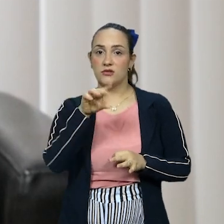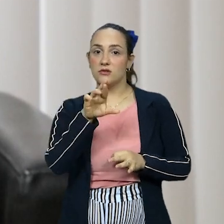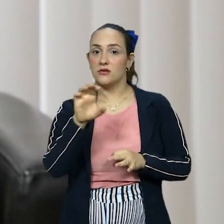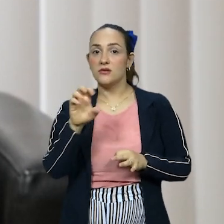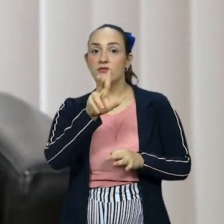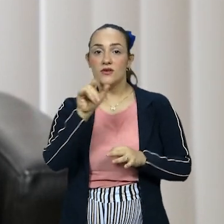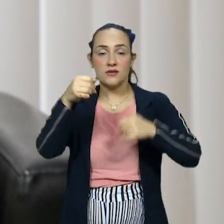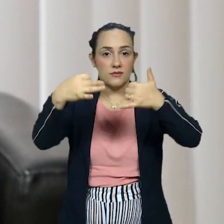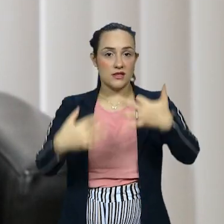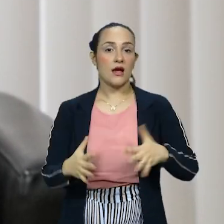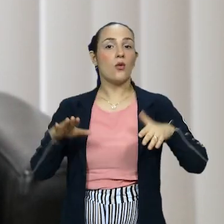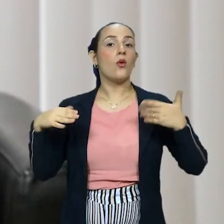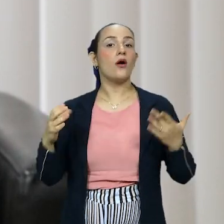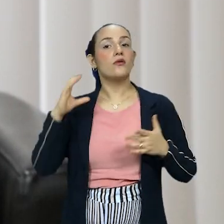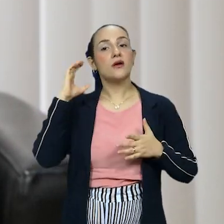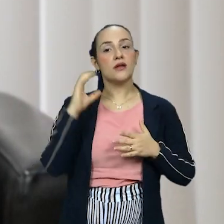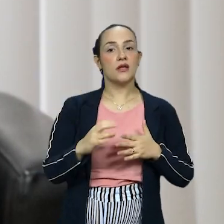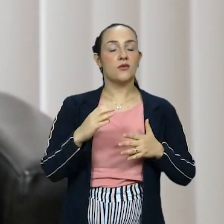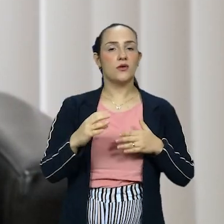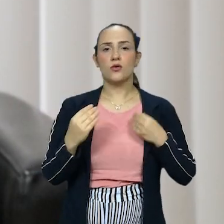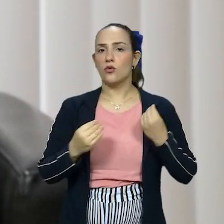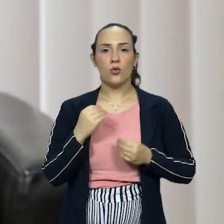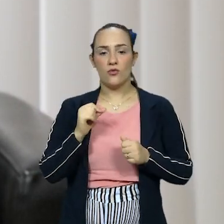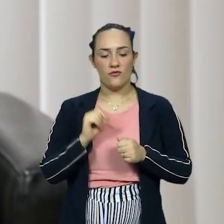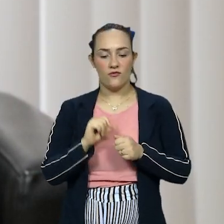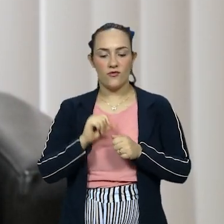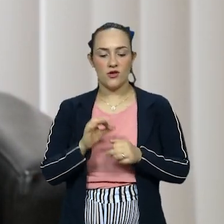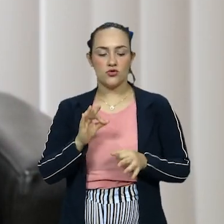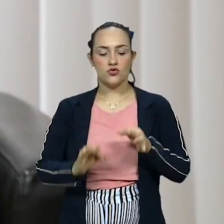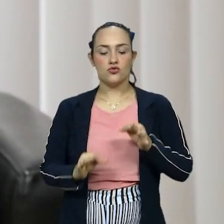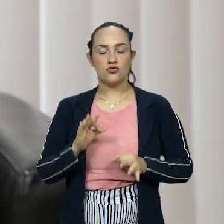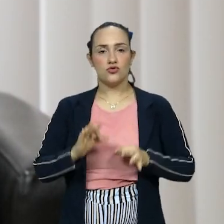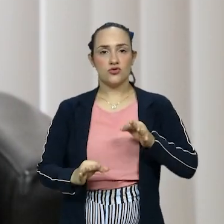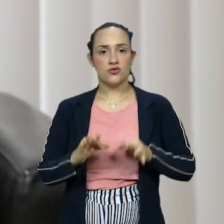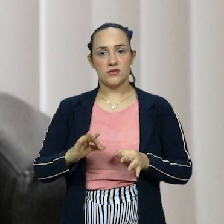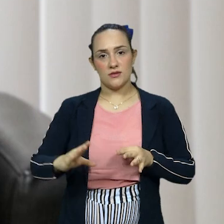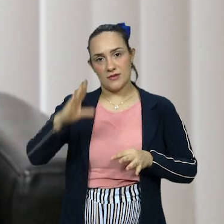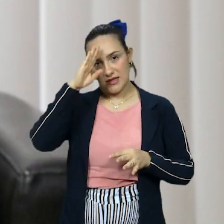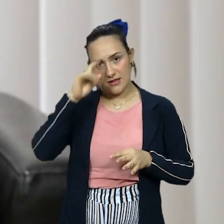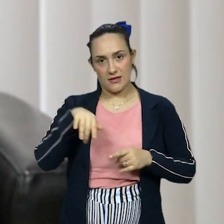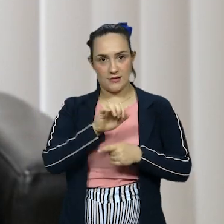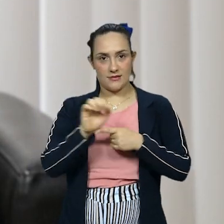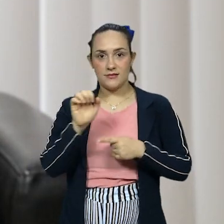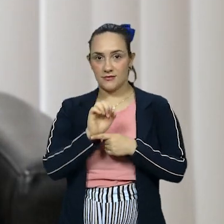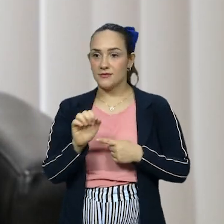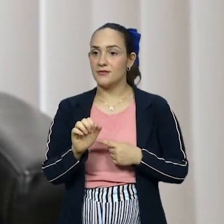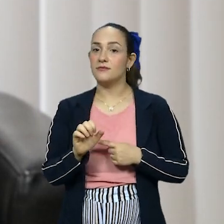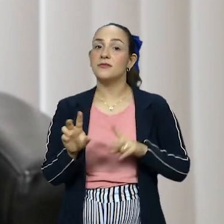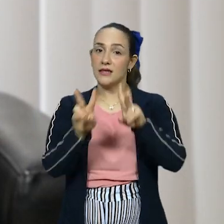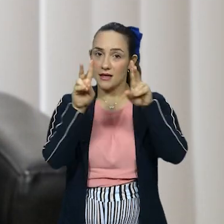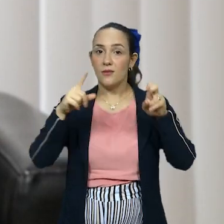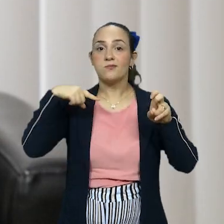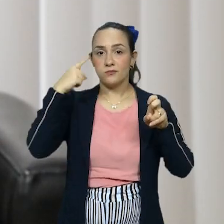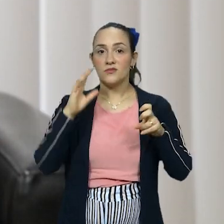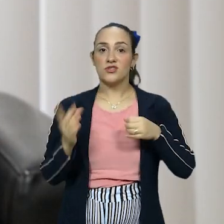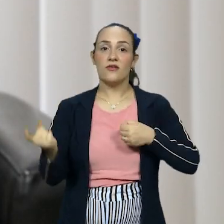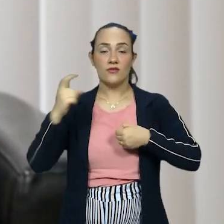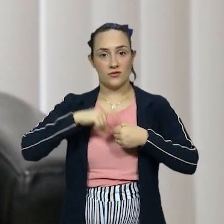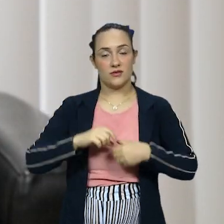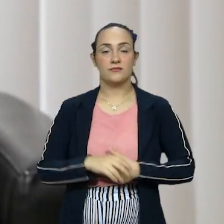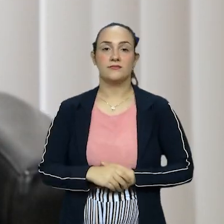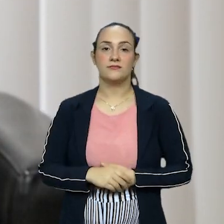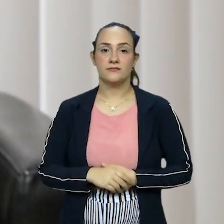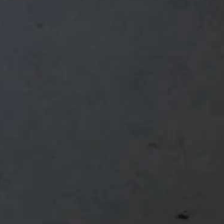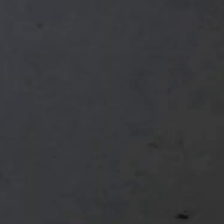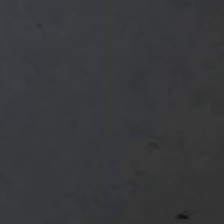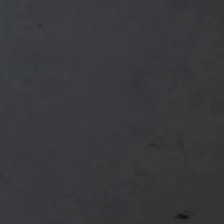Silva esclarece quais são os crimes e como é o julgamento na Justiça Militar Estadual. O mérito da questão